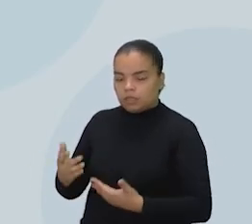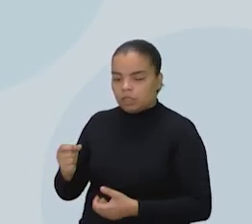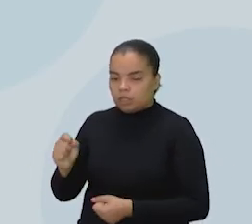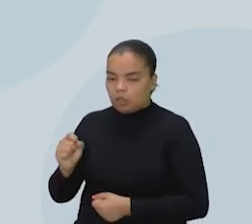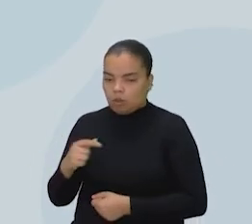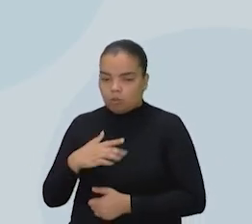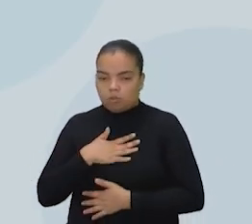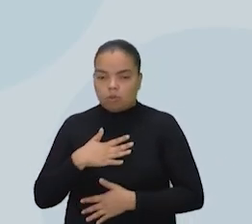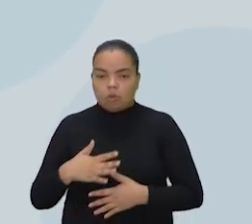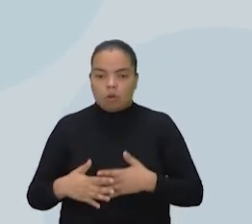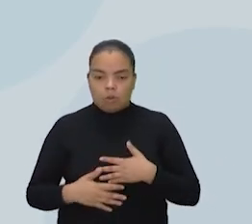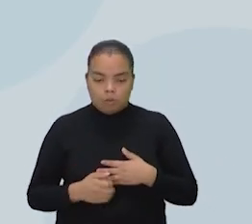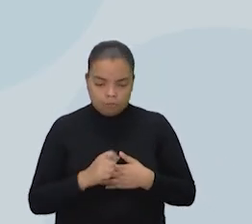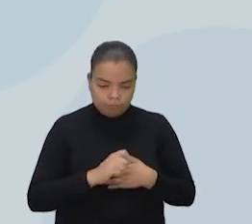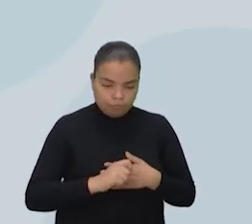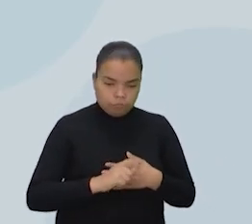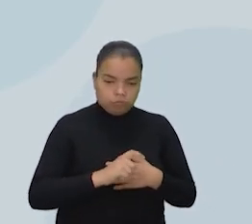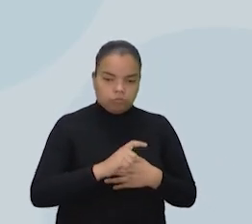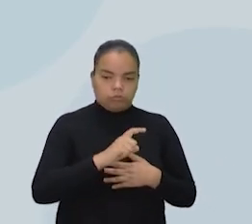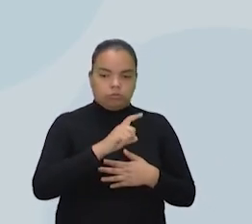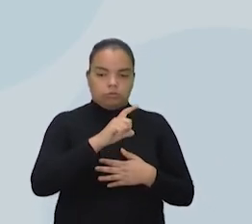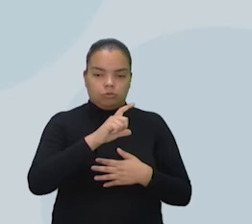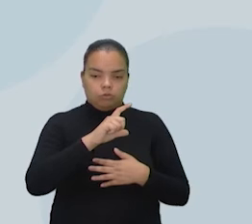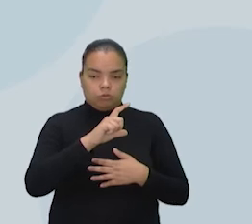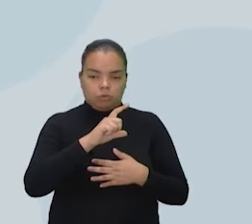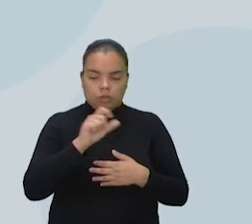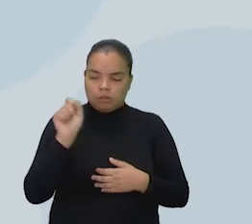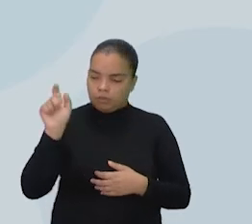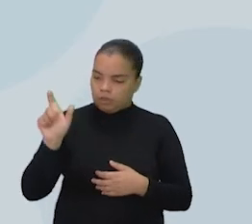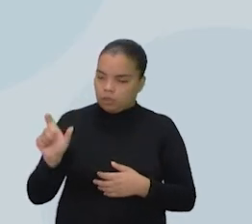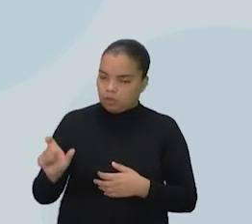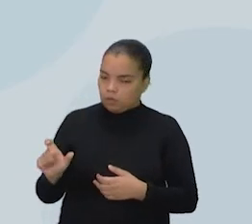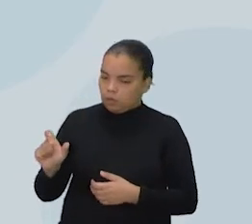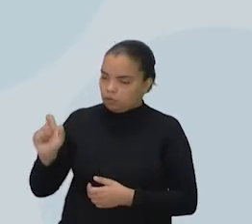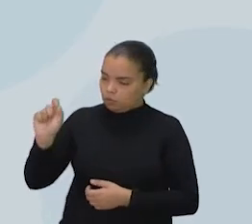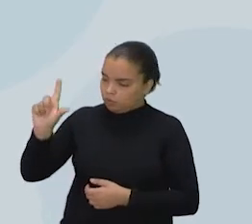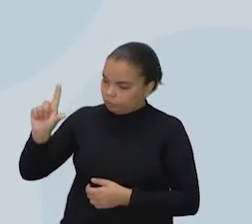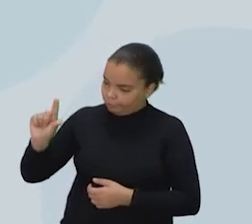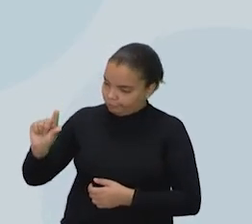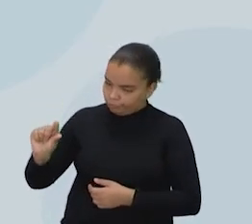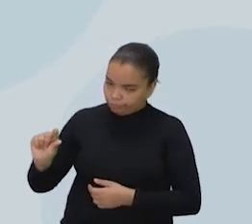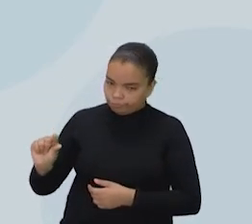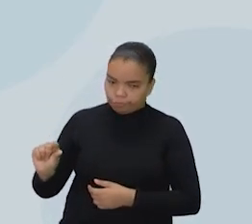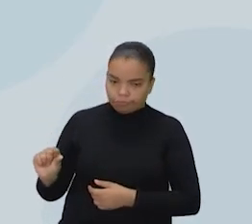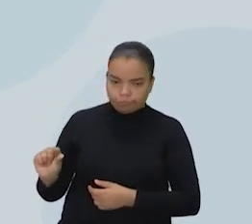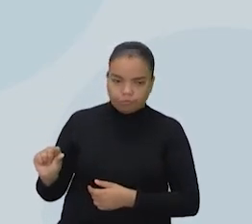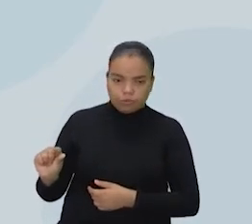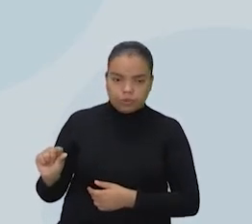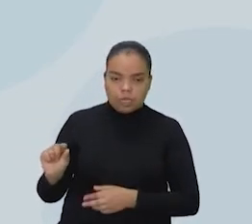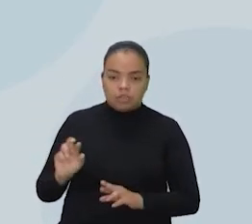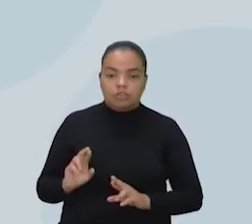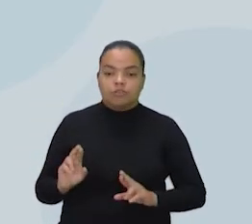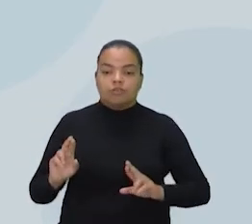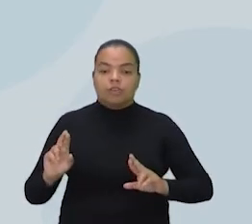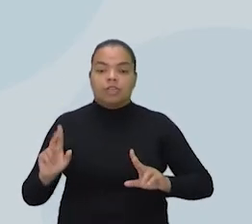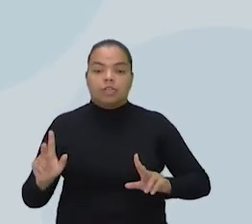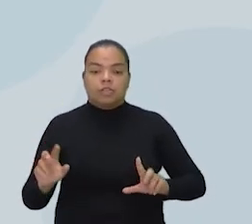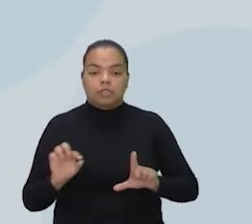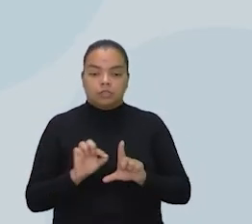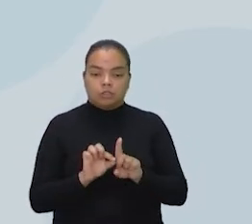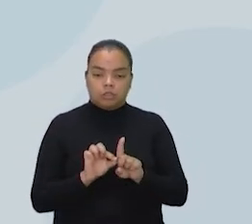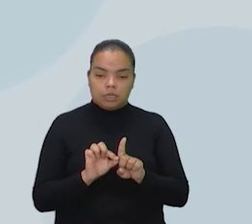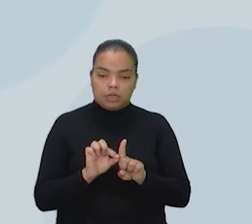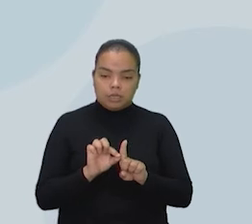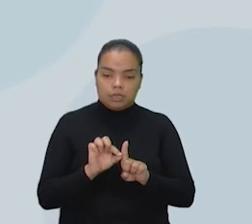sua temperatura, o outro vai aumentando. Acontece que a diferença, né, de temperatura nesses corpos